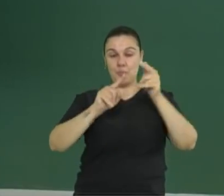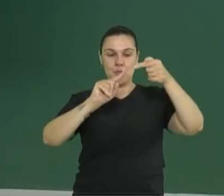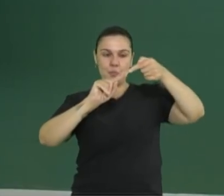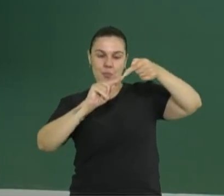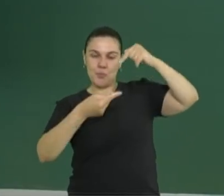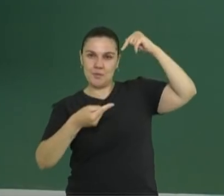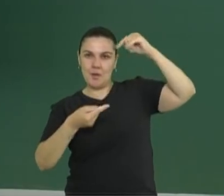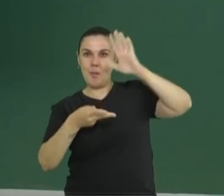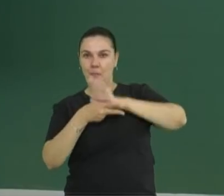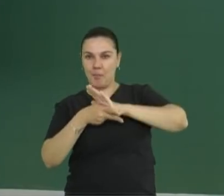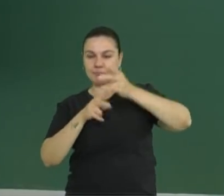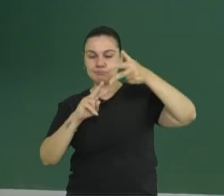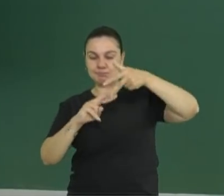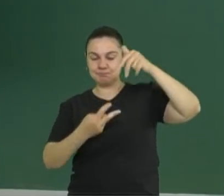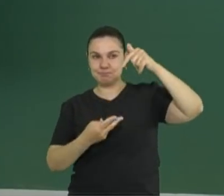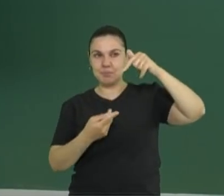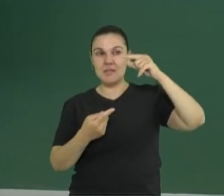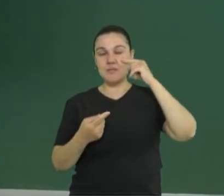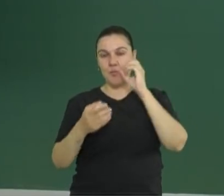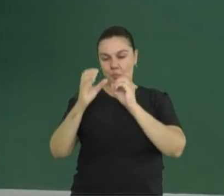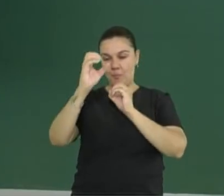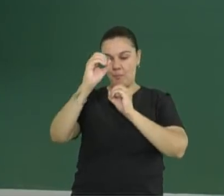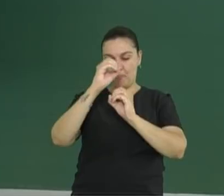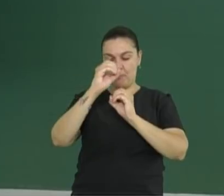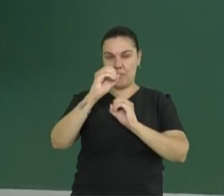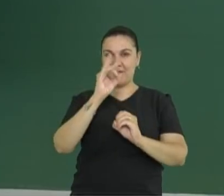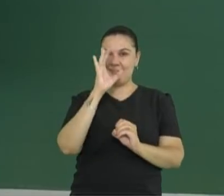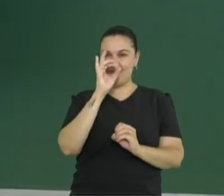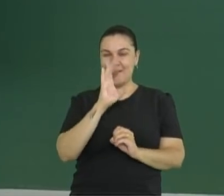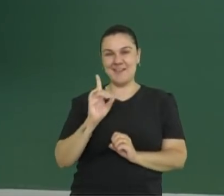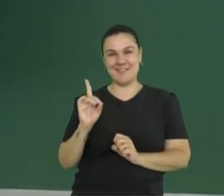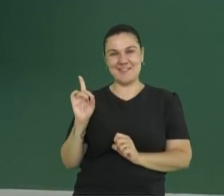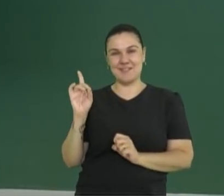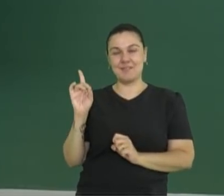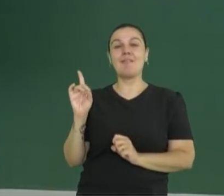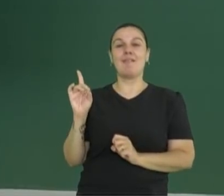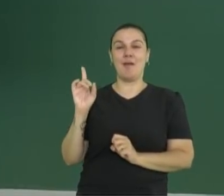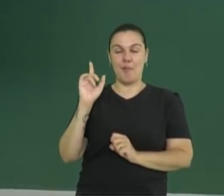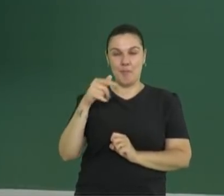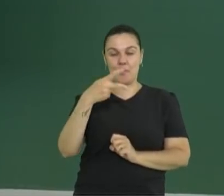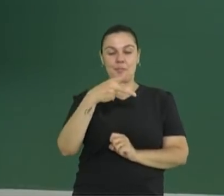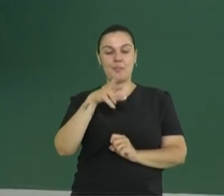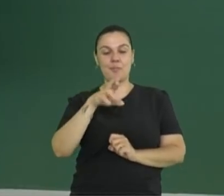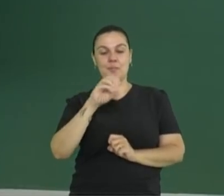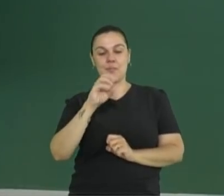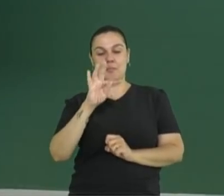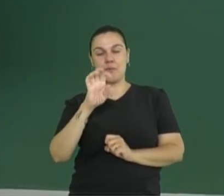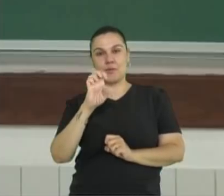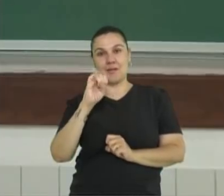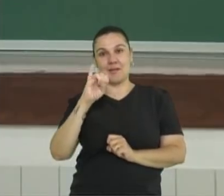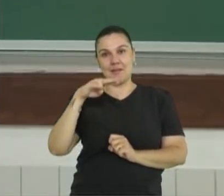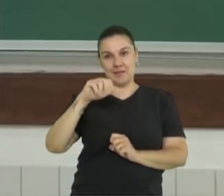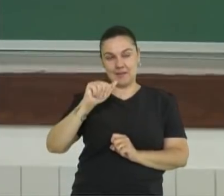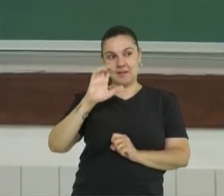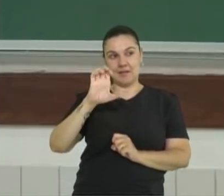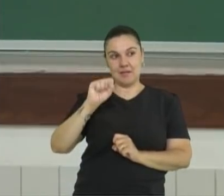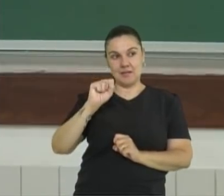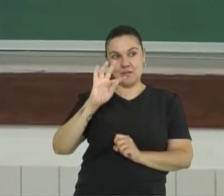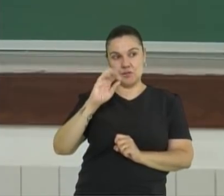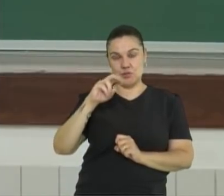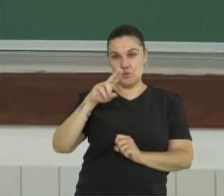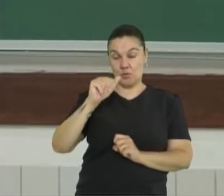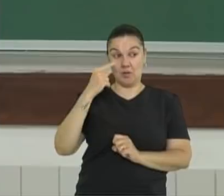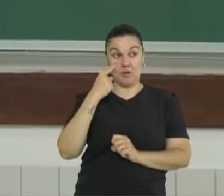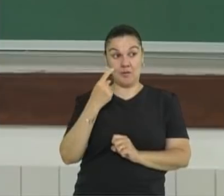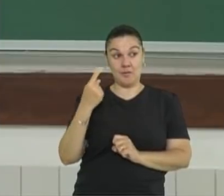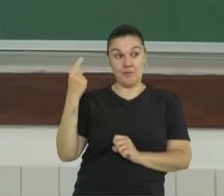genético. E vocês perceberam que tem umas bolinhas verdinhas clarinha? São proteínas, as histonas. Então, vamos ver aqui na nossa